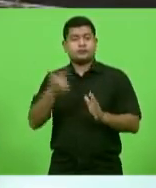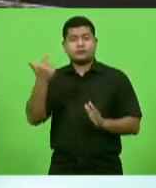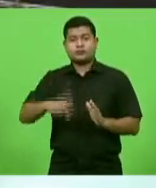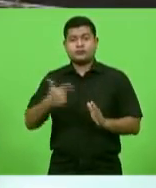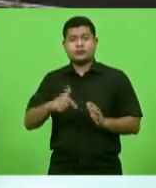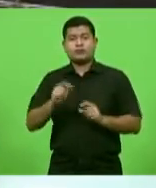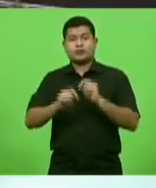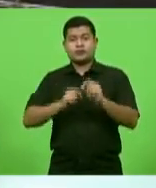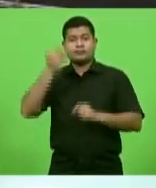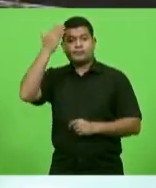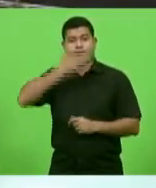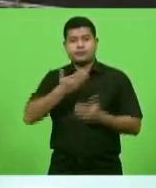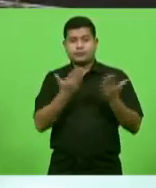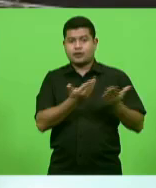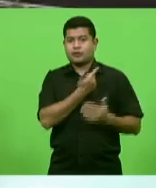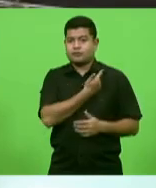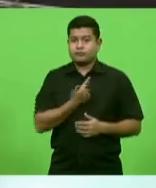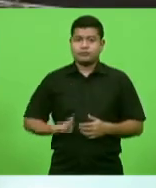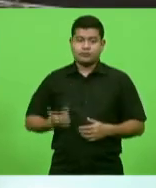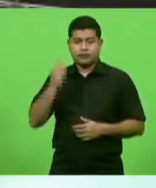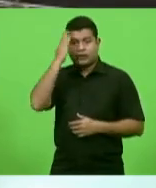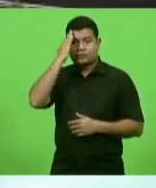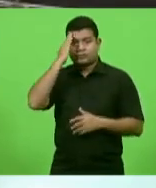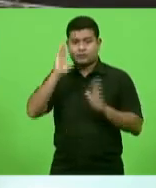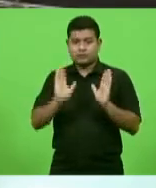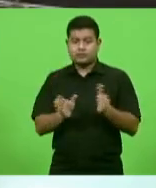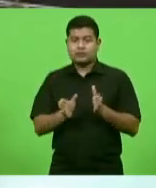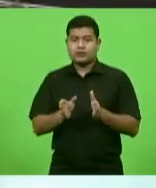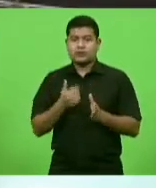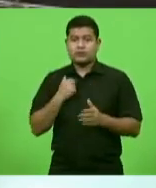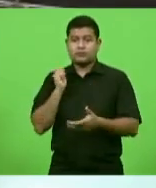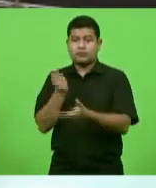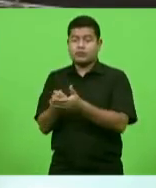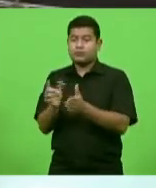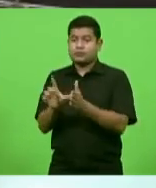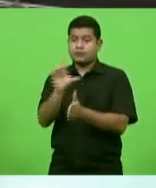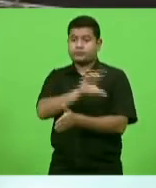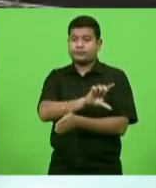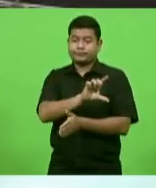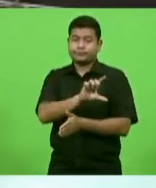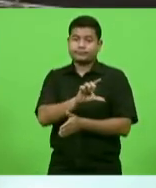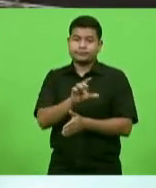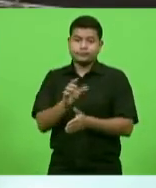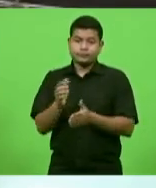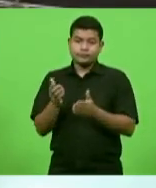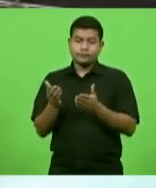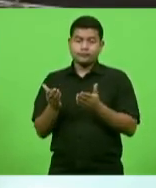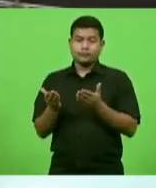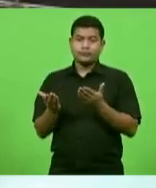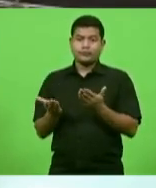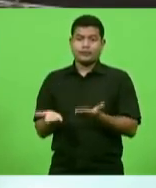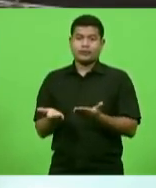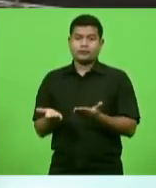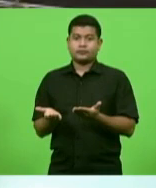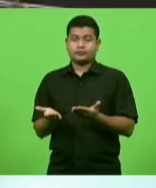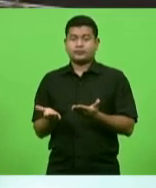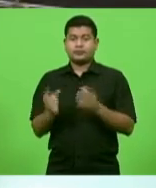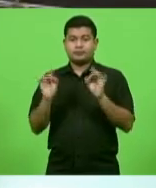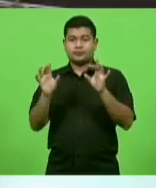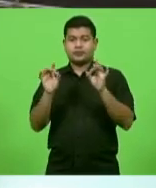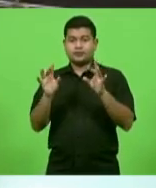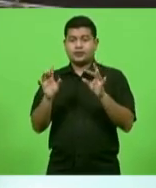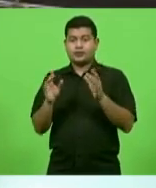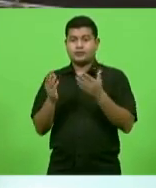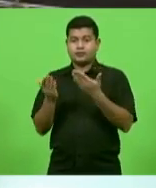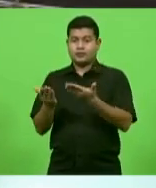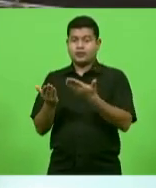da saber se os pagamentos antecipados realizados pelos órgãos de estado em especial foi